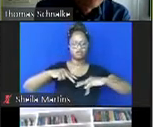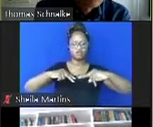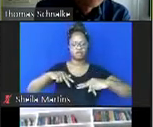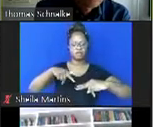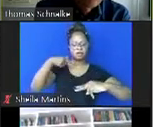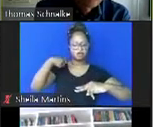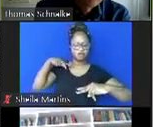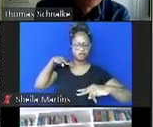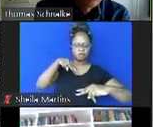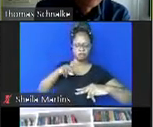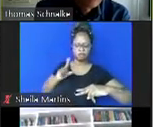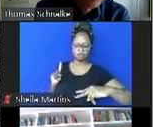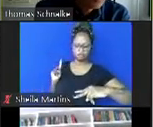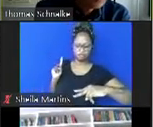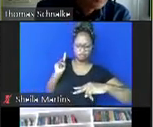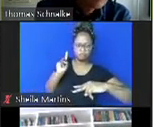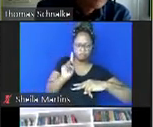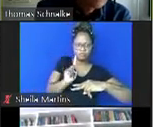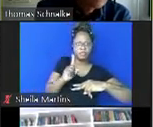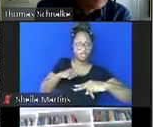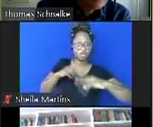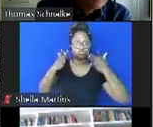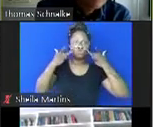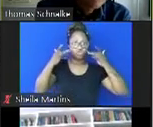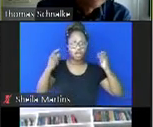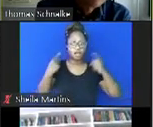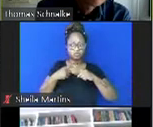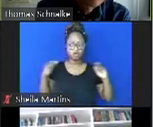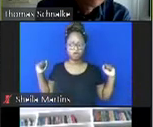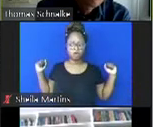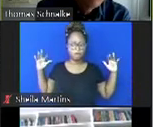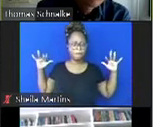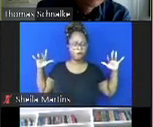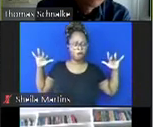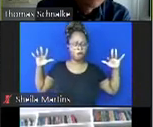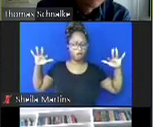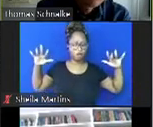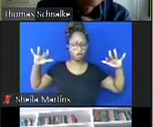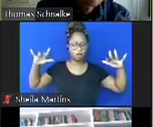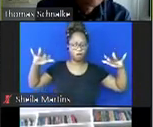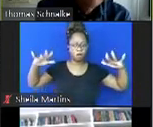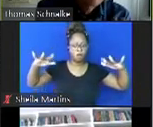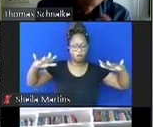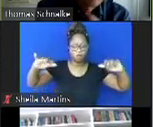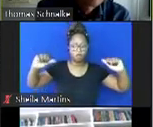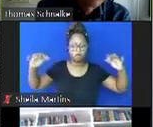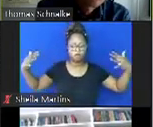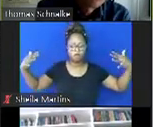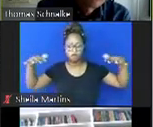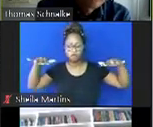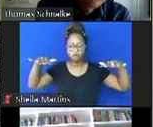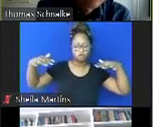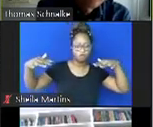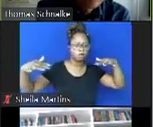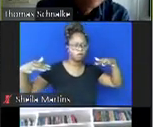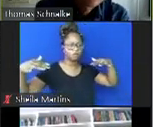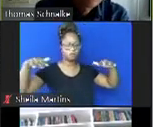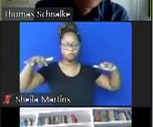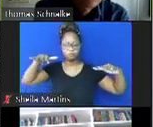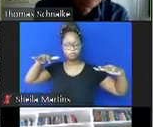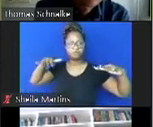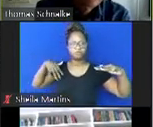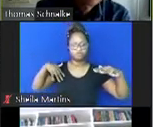num teatro anatômico em bancos de madeira que mal podem ser vistos nessa